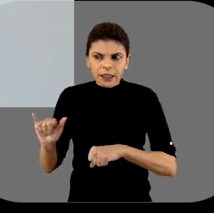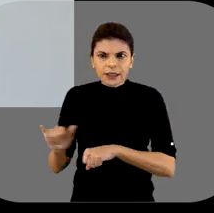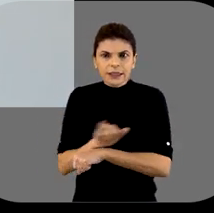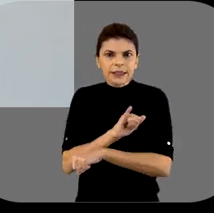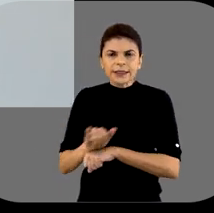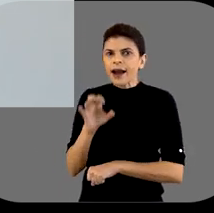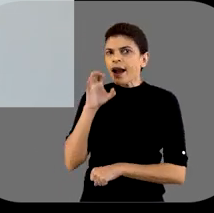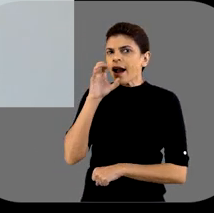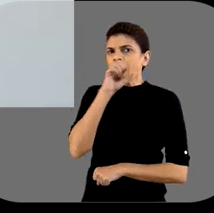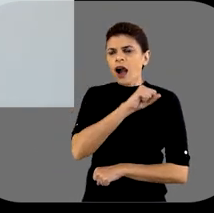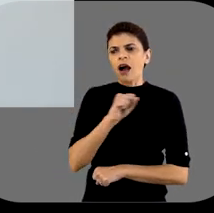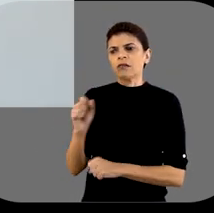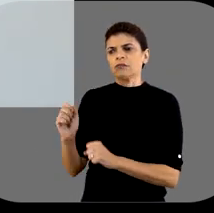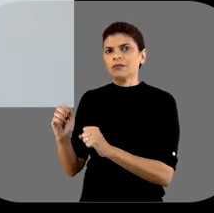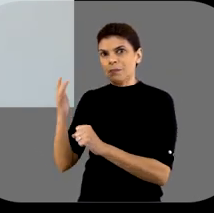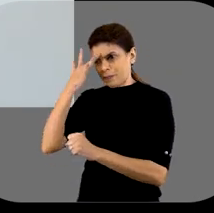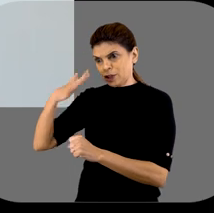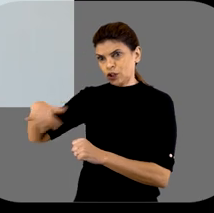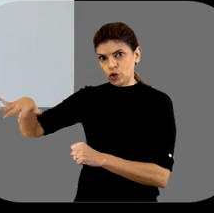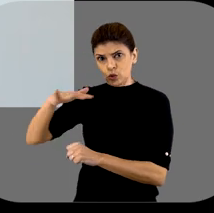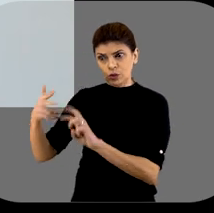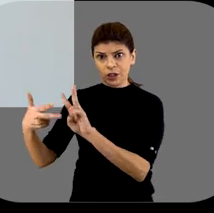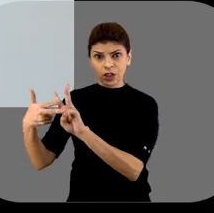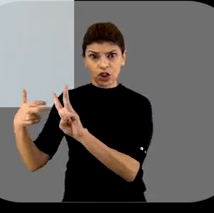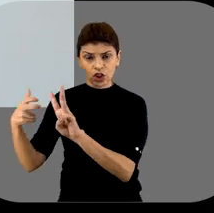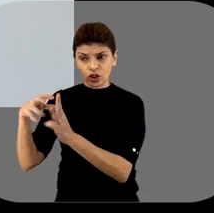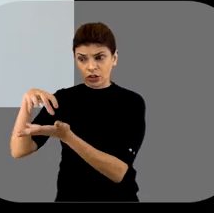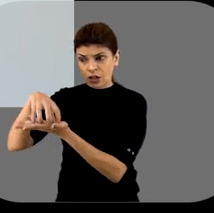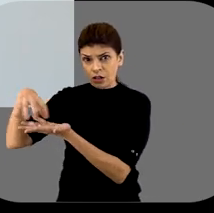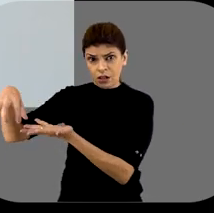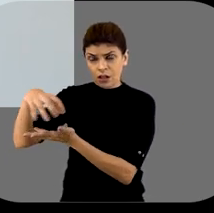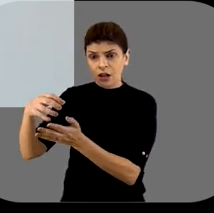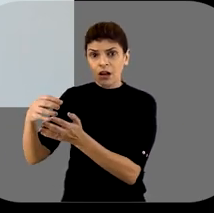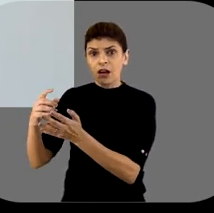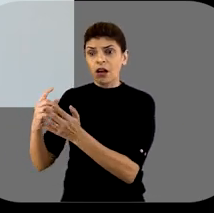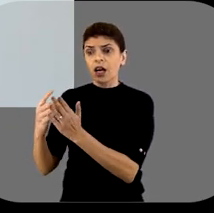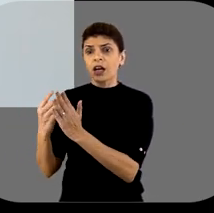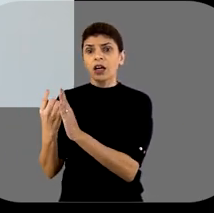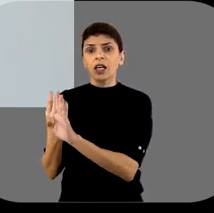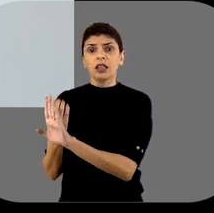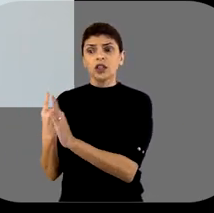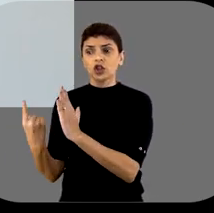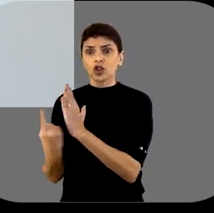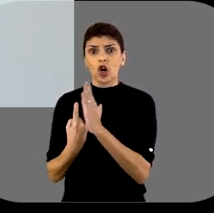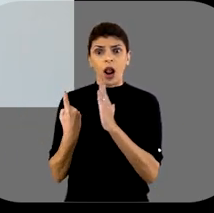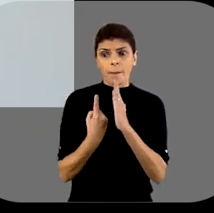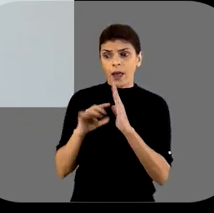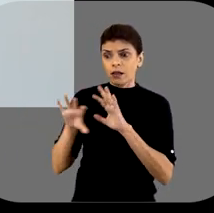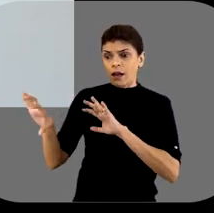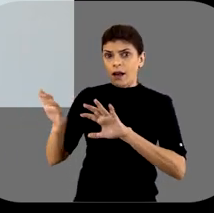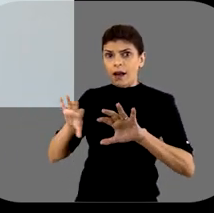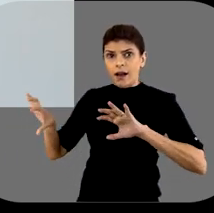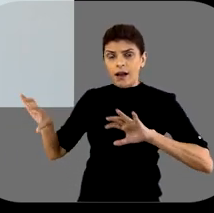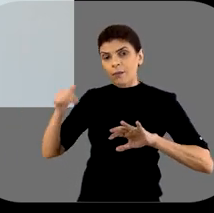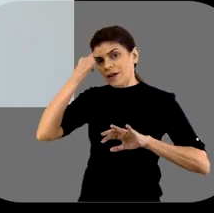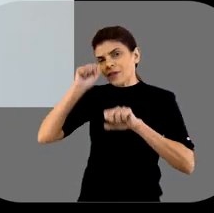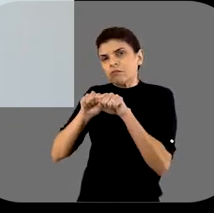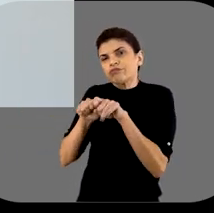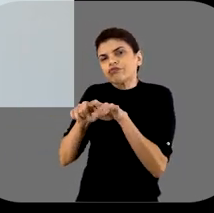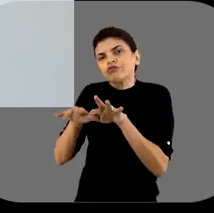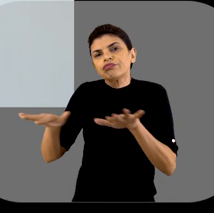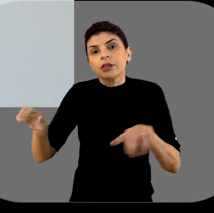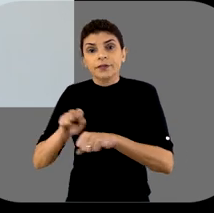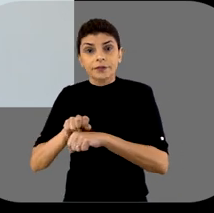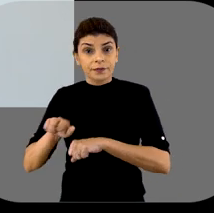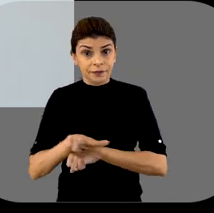estratégias, de isolamento e outras estratégias de proteção da comunidade para a interrupção da cadeia de